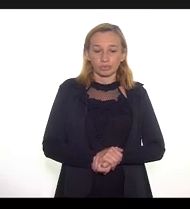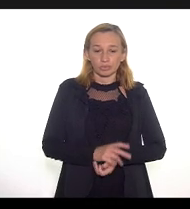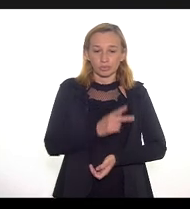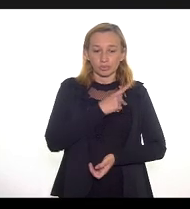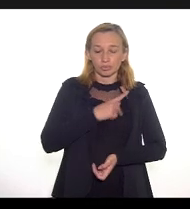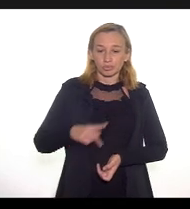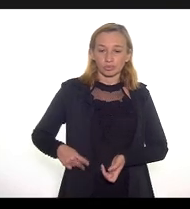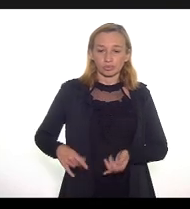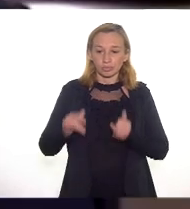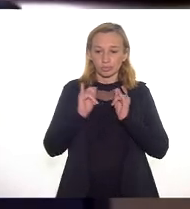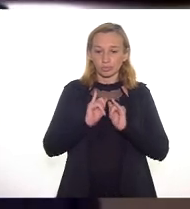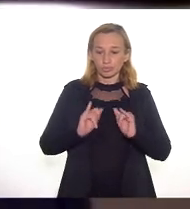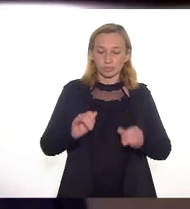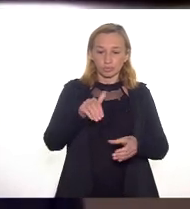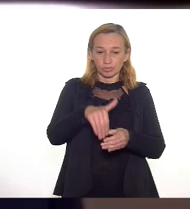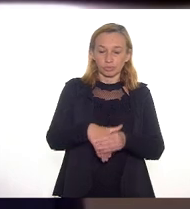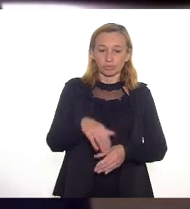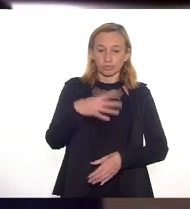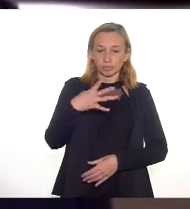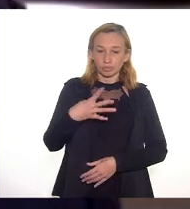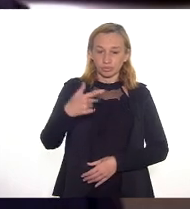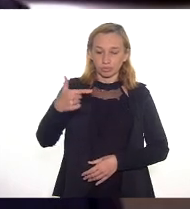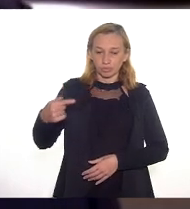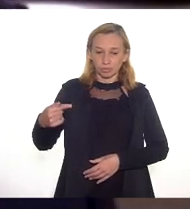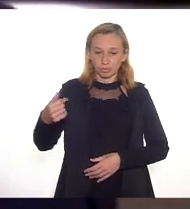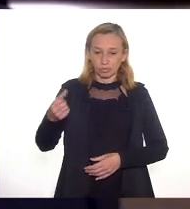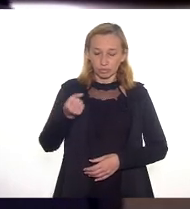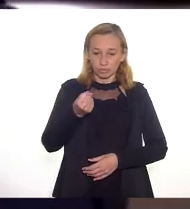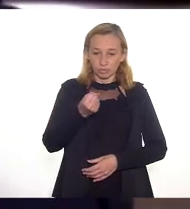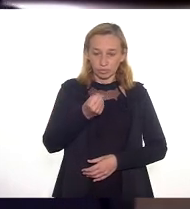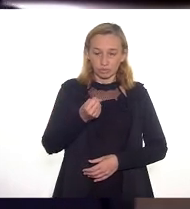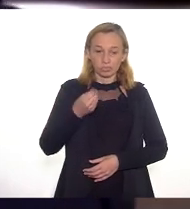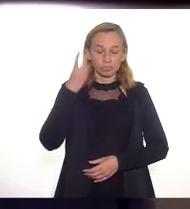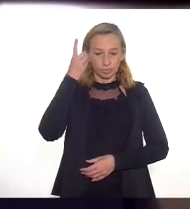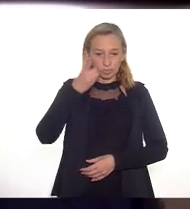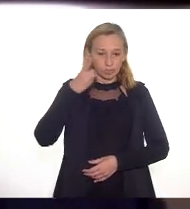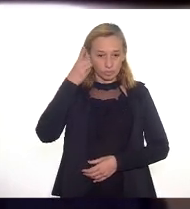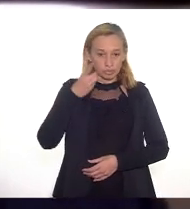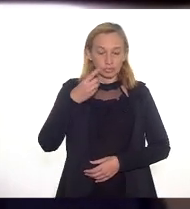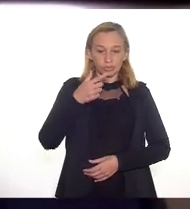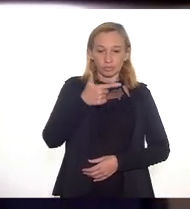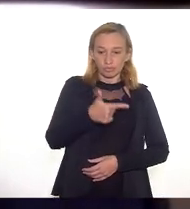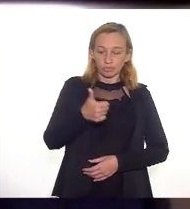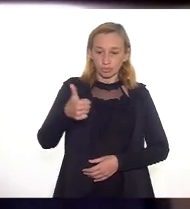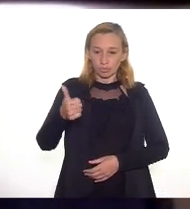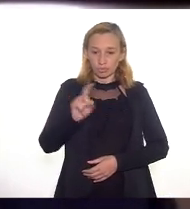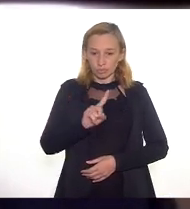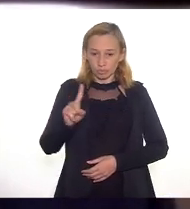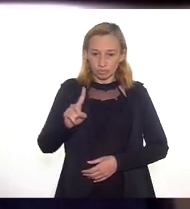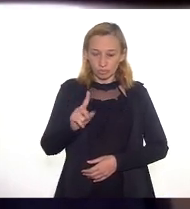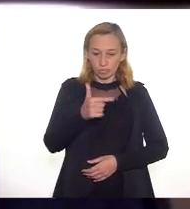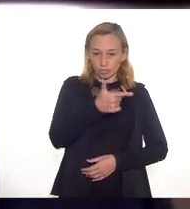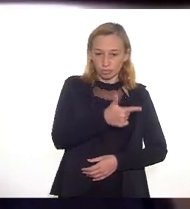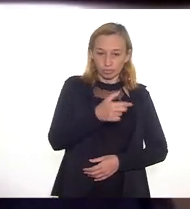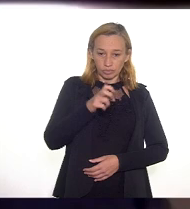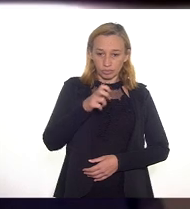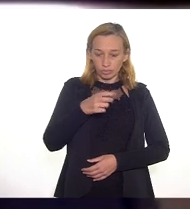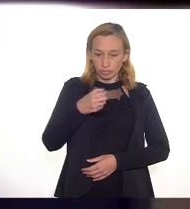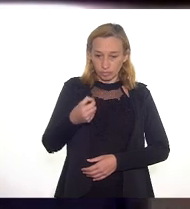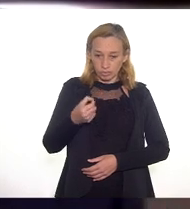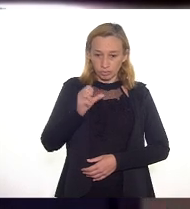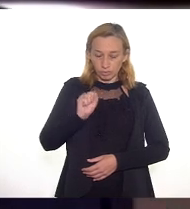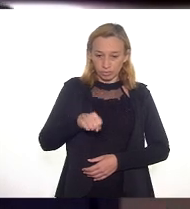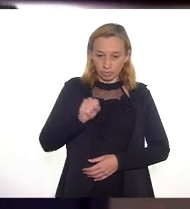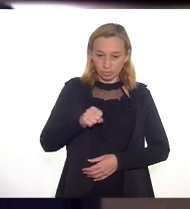Presidência, proclama o resultado. Votaram 47 senhores parlamentares. 21 nãos, 20 sims e